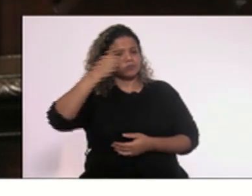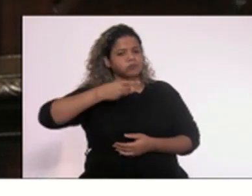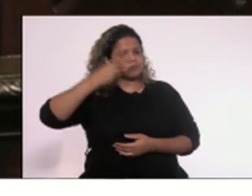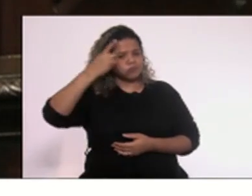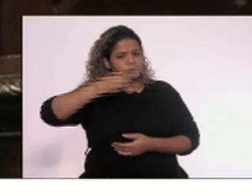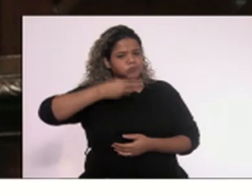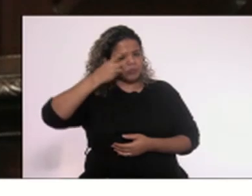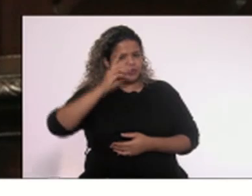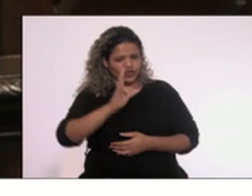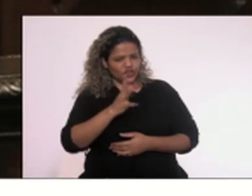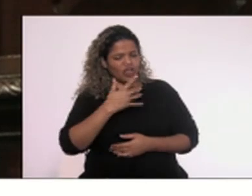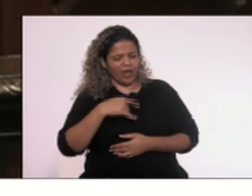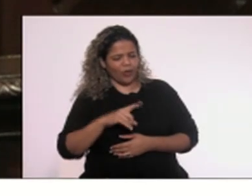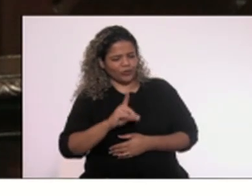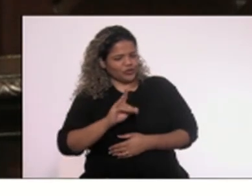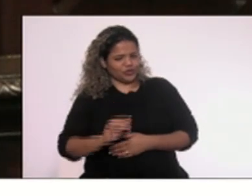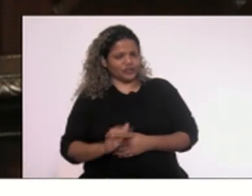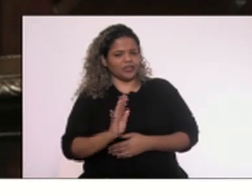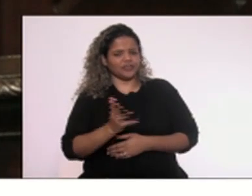o foi um dia,